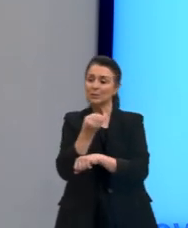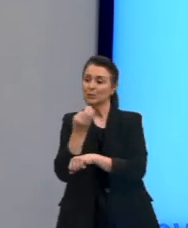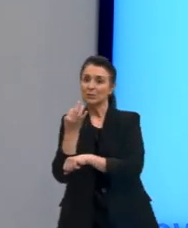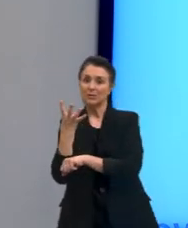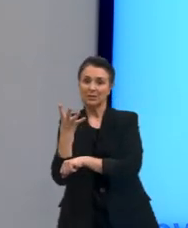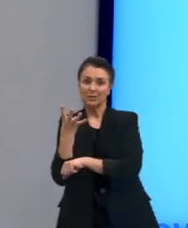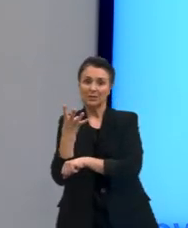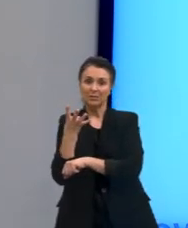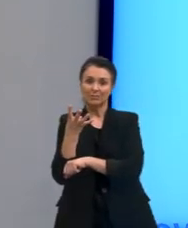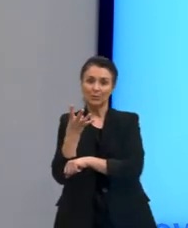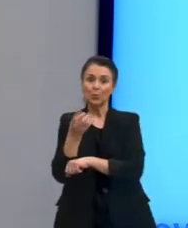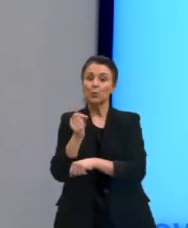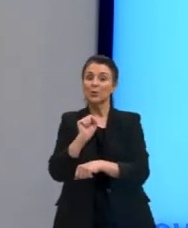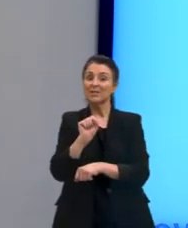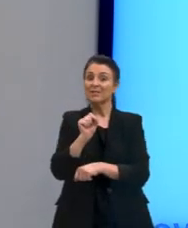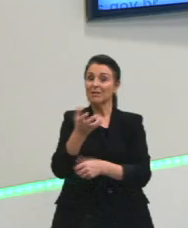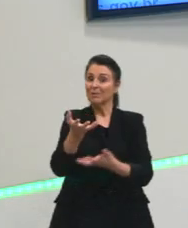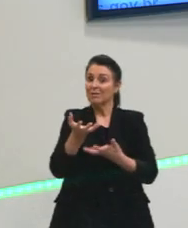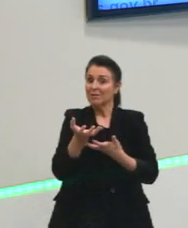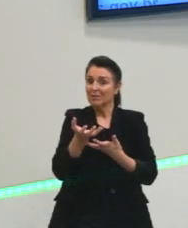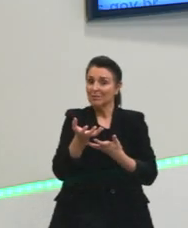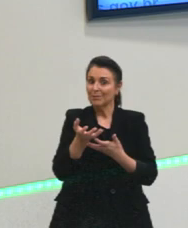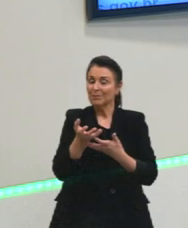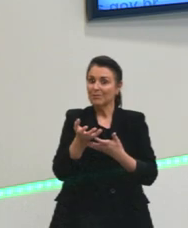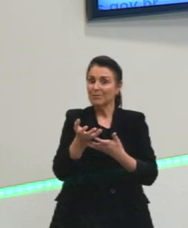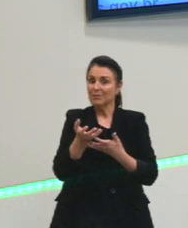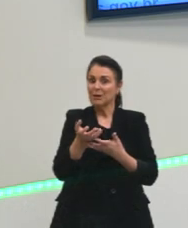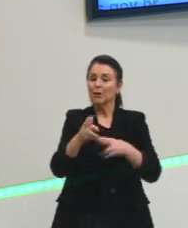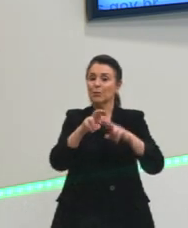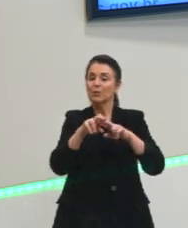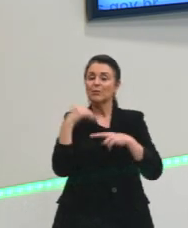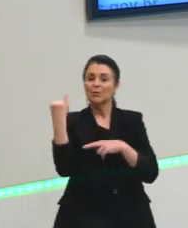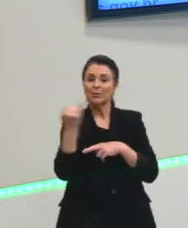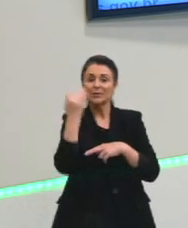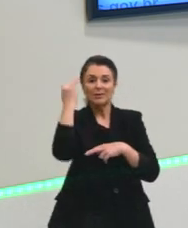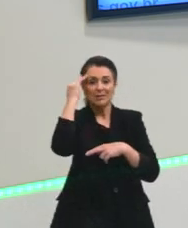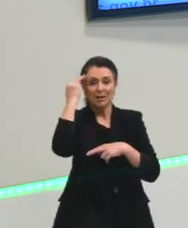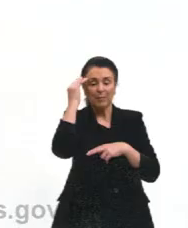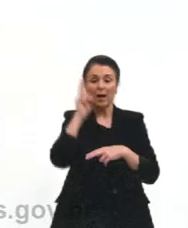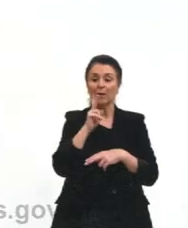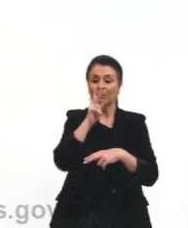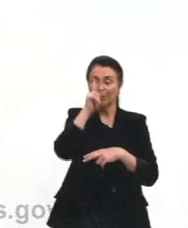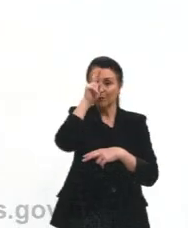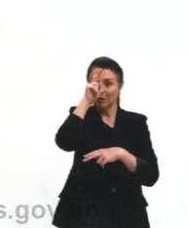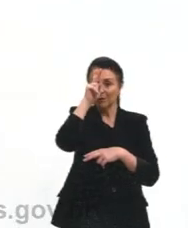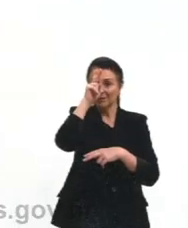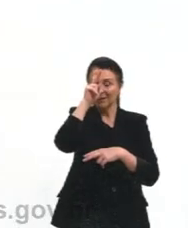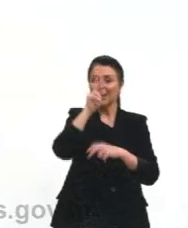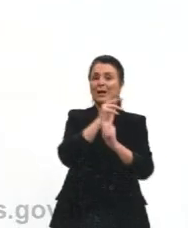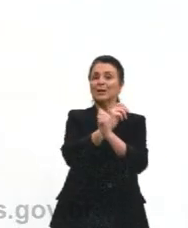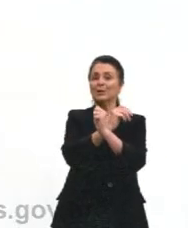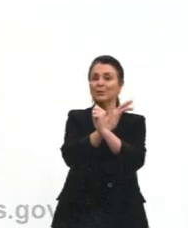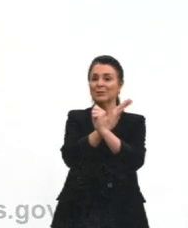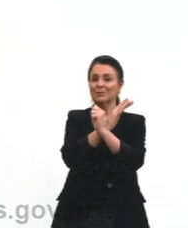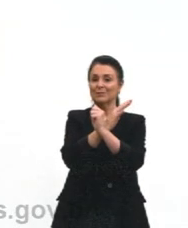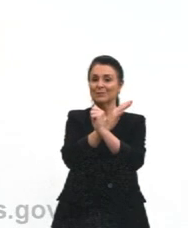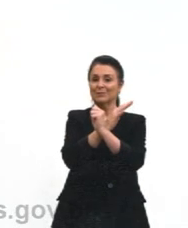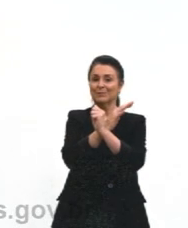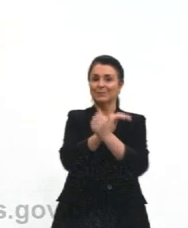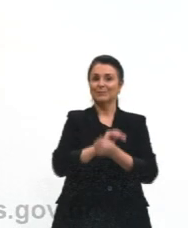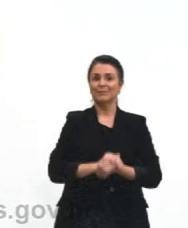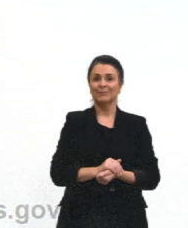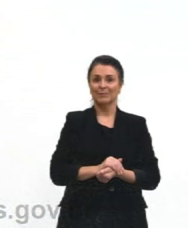até o PH que eu quero então é por isso que é importante saber a força dos ácidos